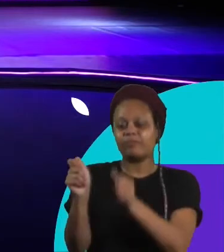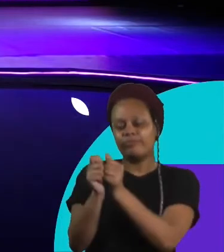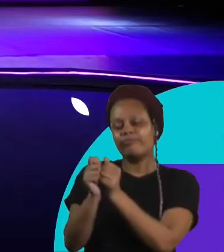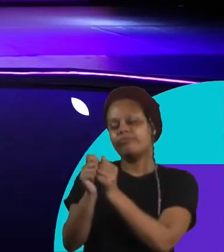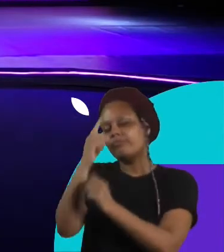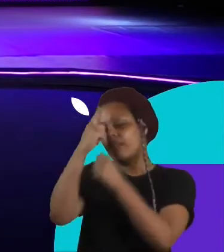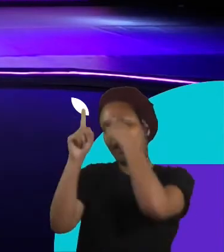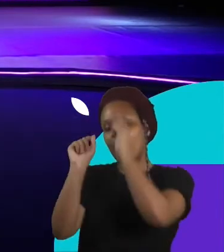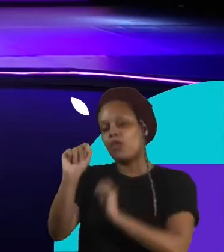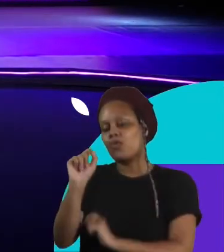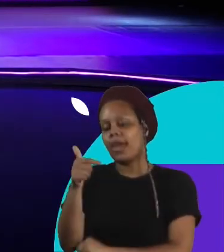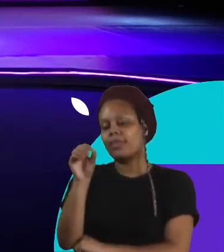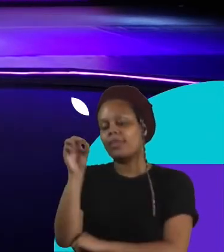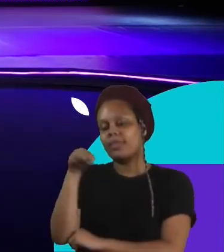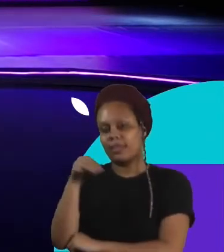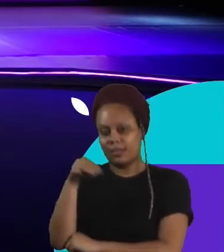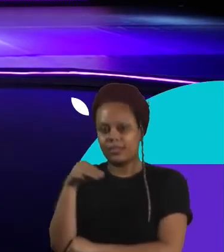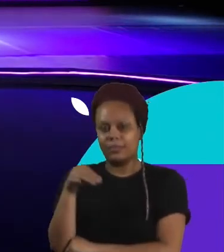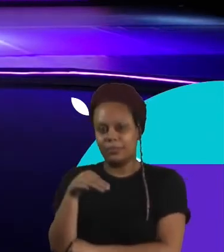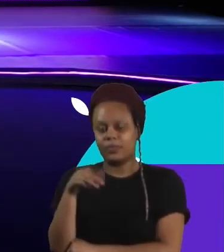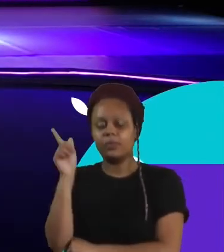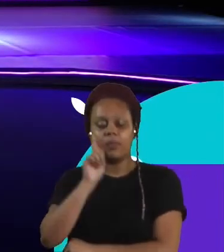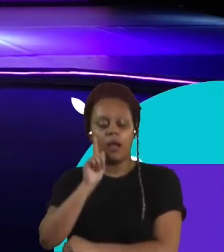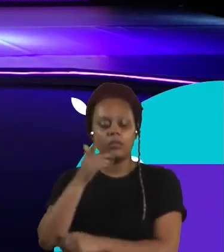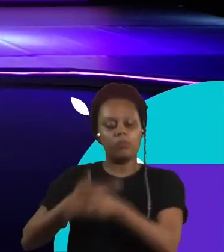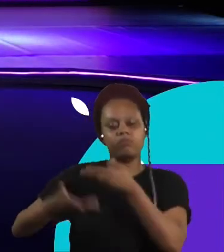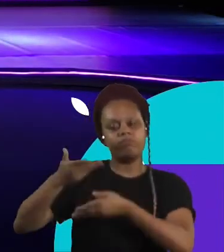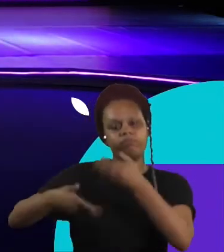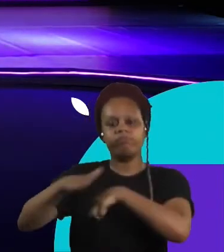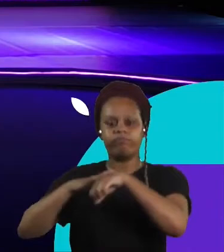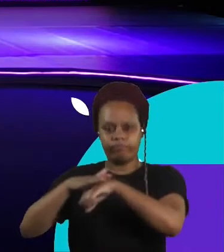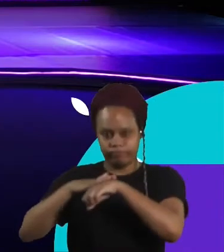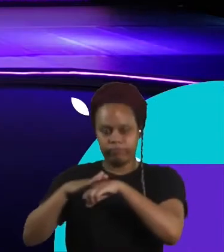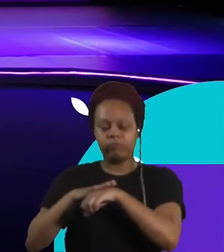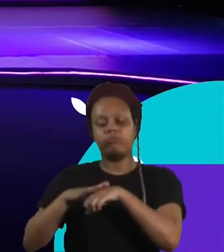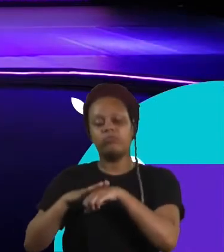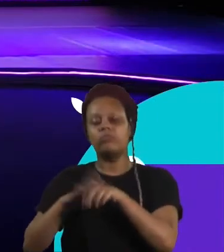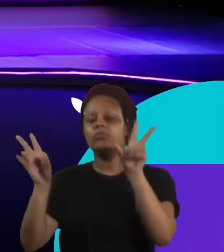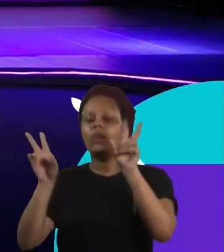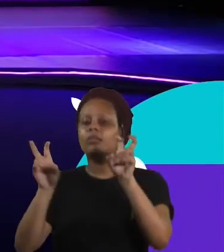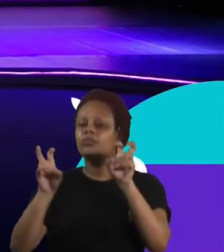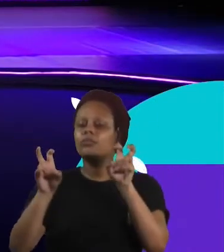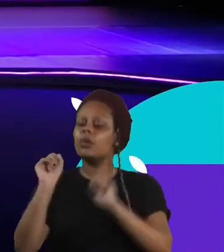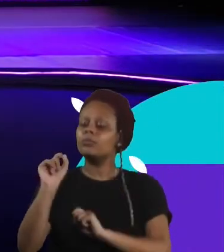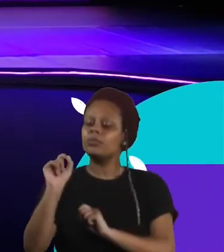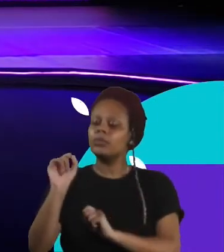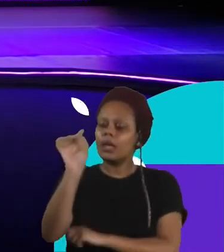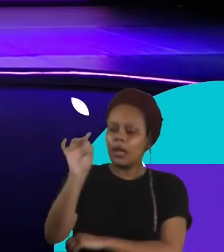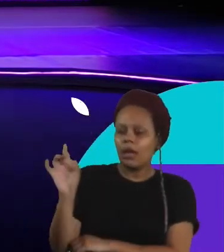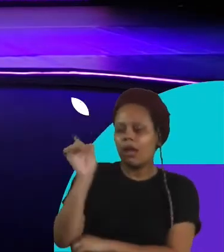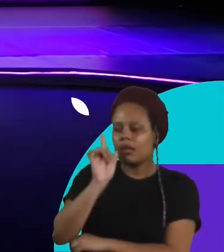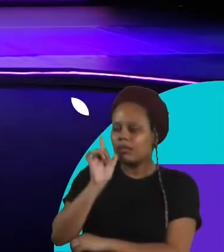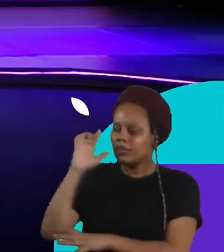nós temos 10 minutos, é de a gente poder fazer uma conversa entre nós, assim, sobre o que cada uma trouxe desse painel